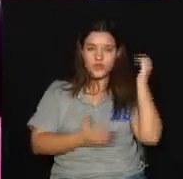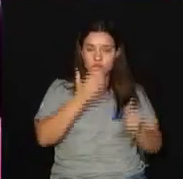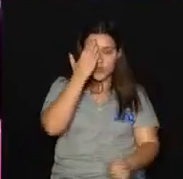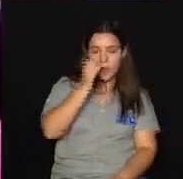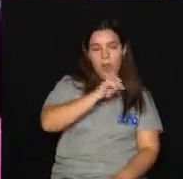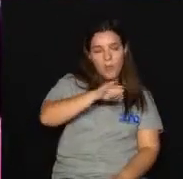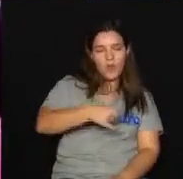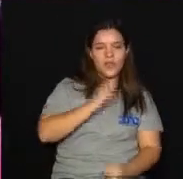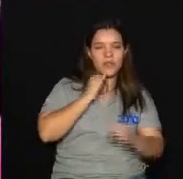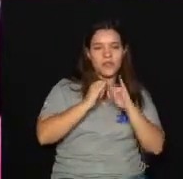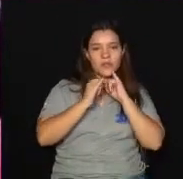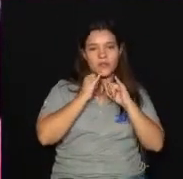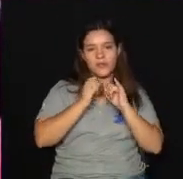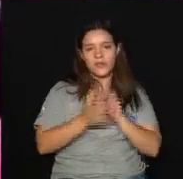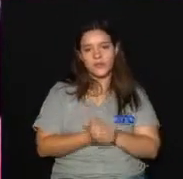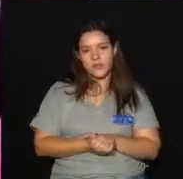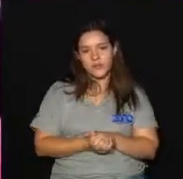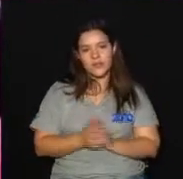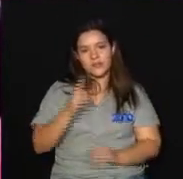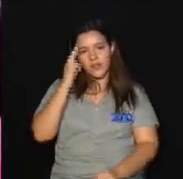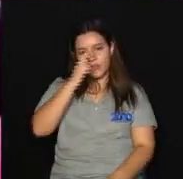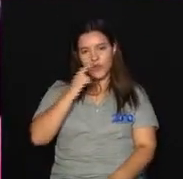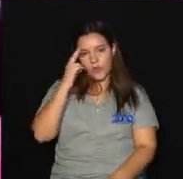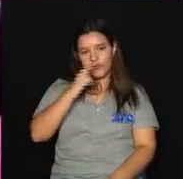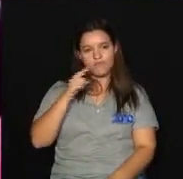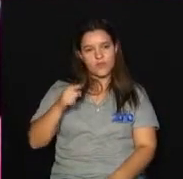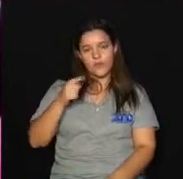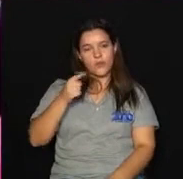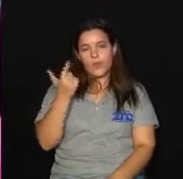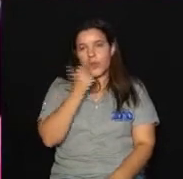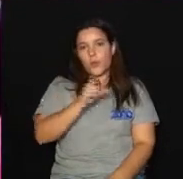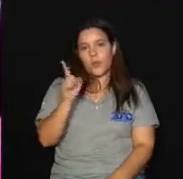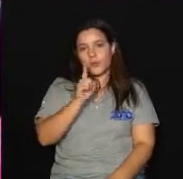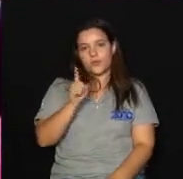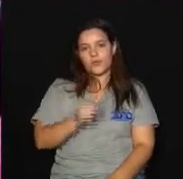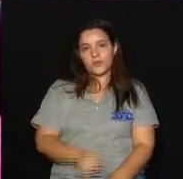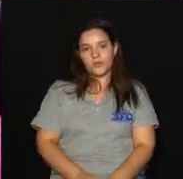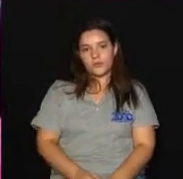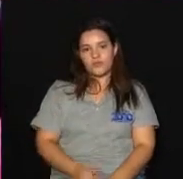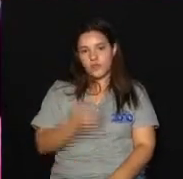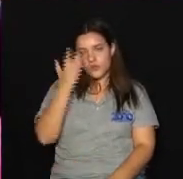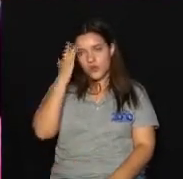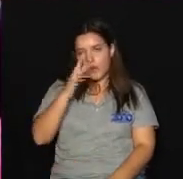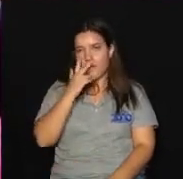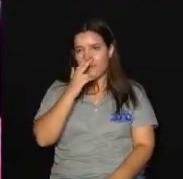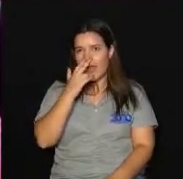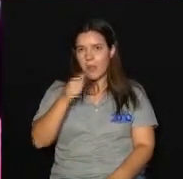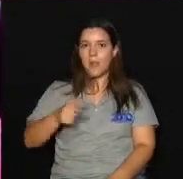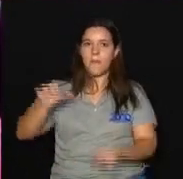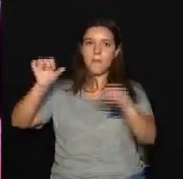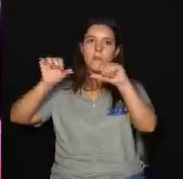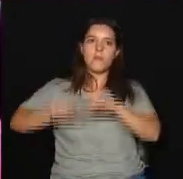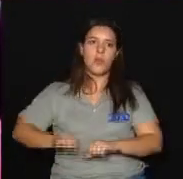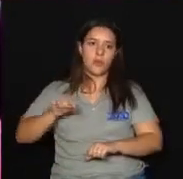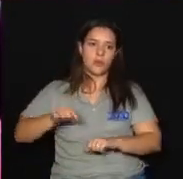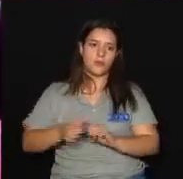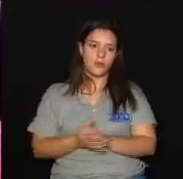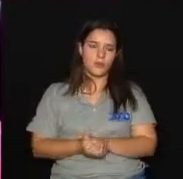Dário soube aproveitar. E o Rafa Zimbaldi não conseguiu, mas nem de perto, ao contrário, piorou, que já não era muito